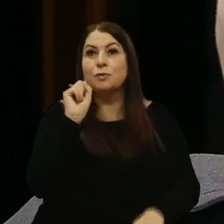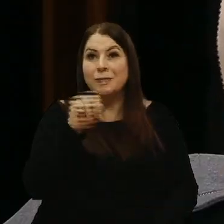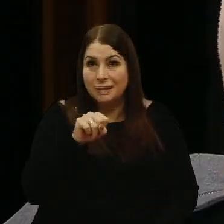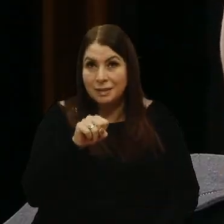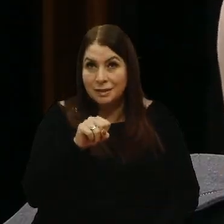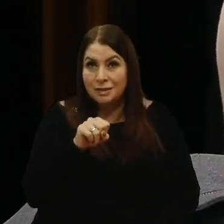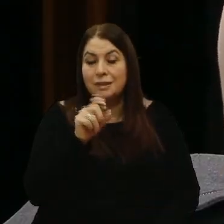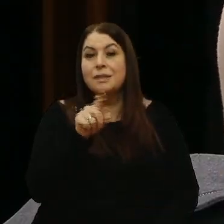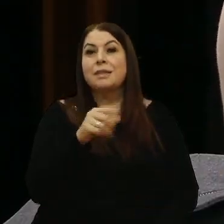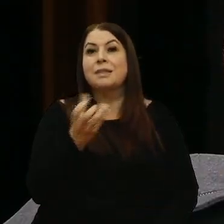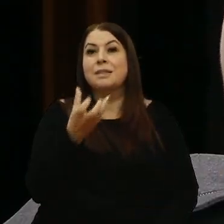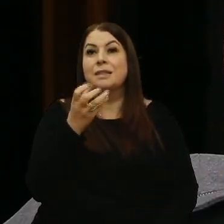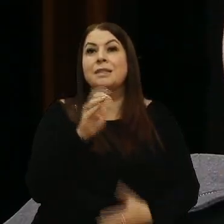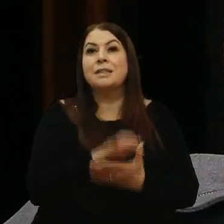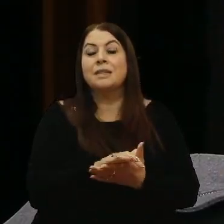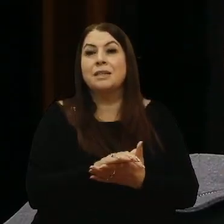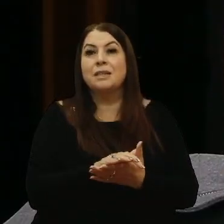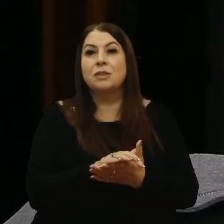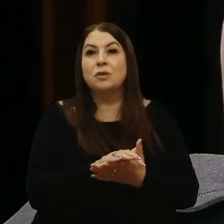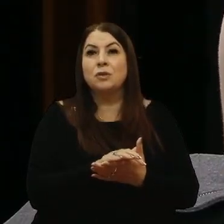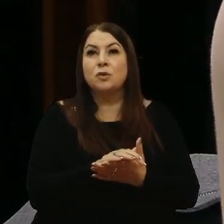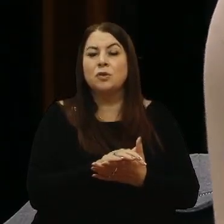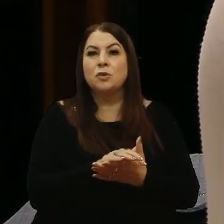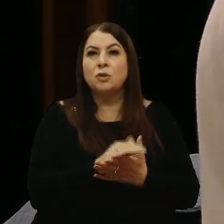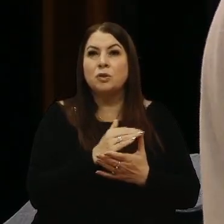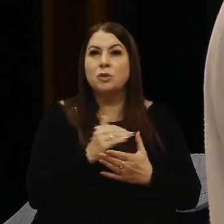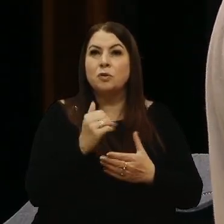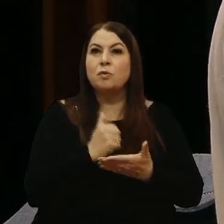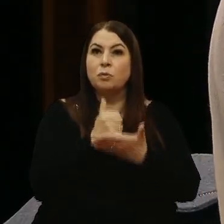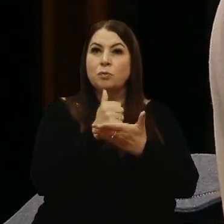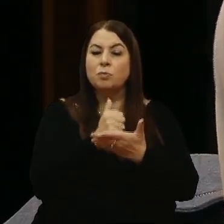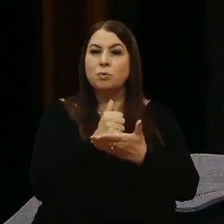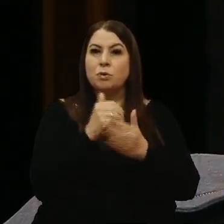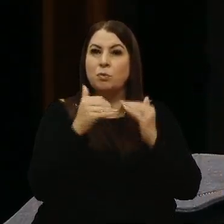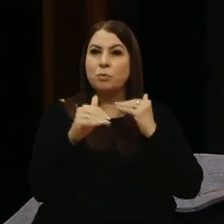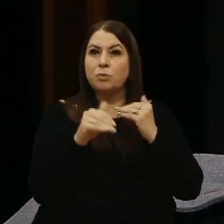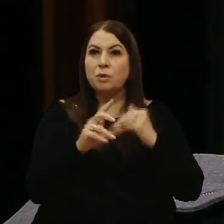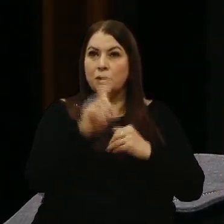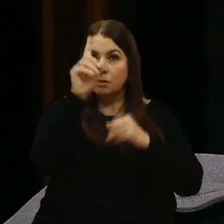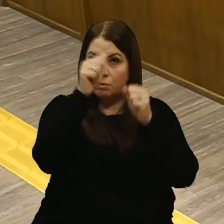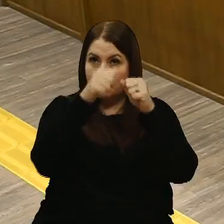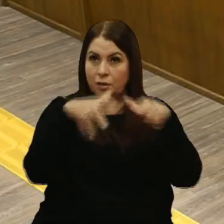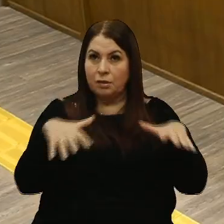E se querem que o tom suba da oposição, ele vai subir. Deus abençoe.